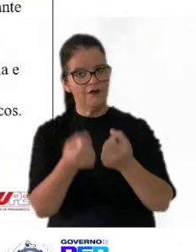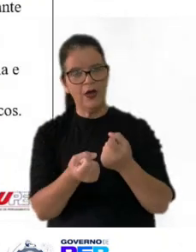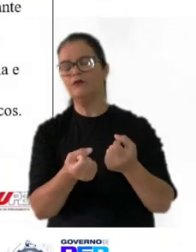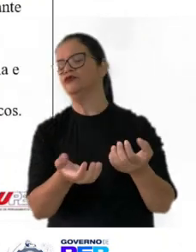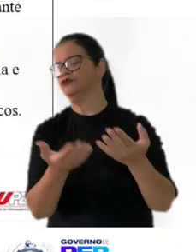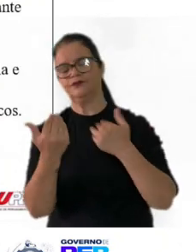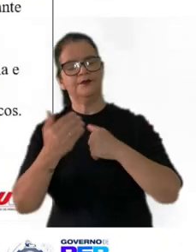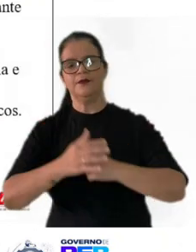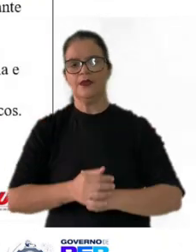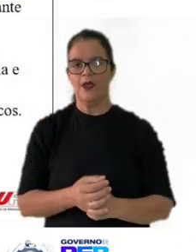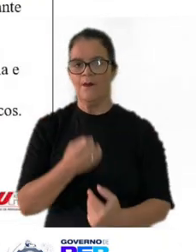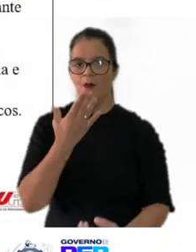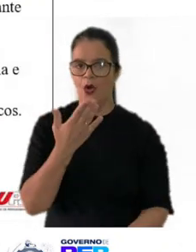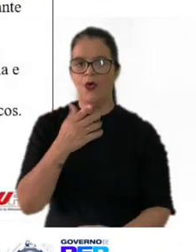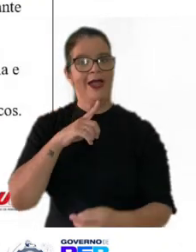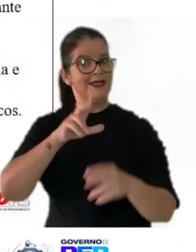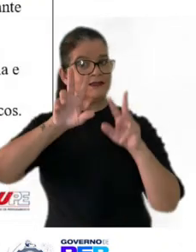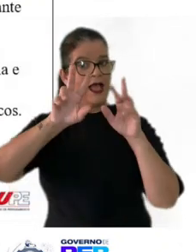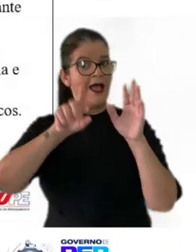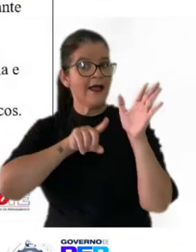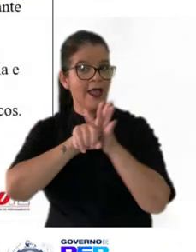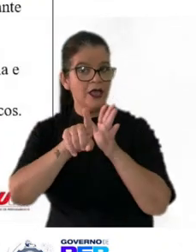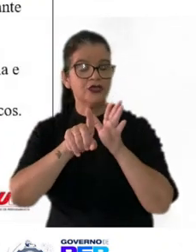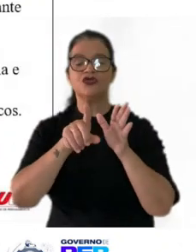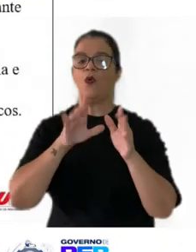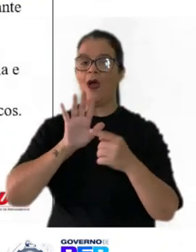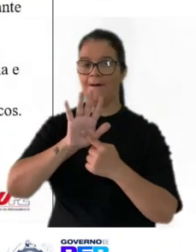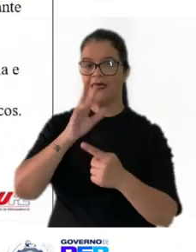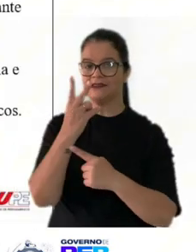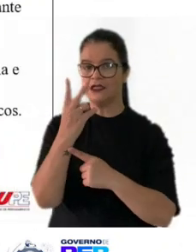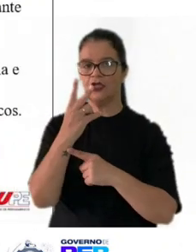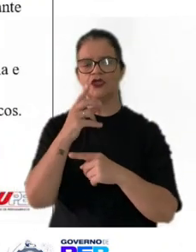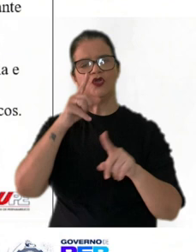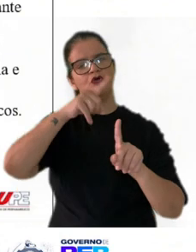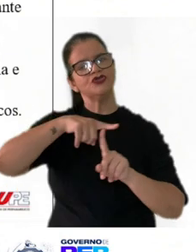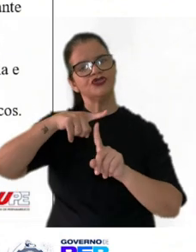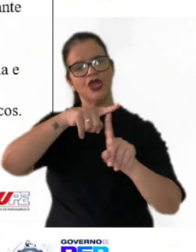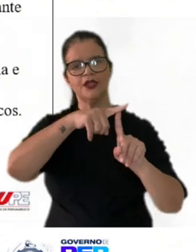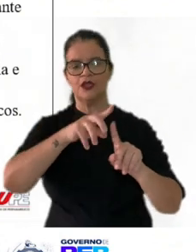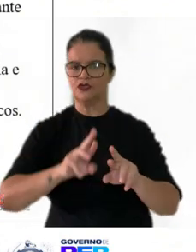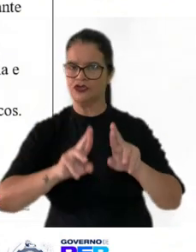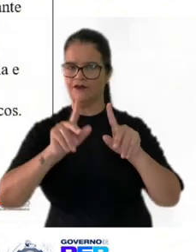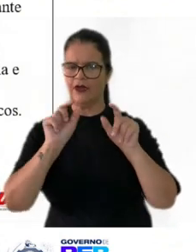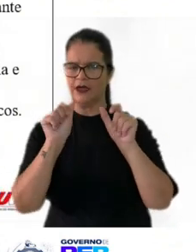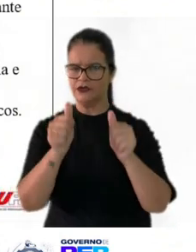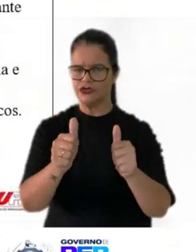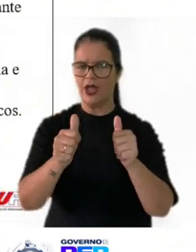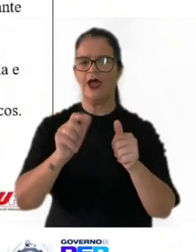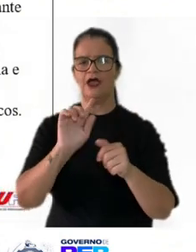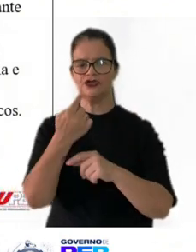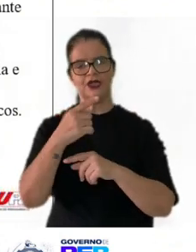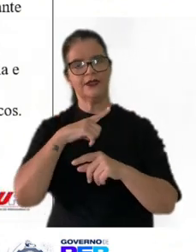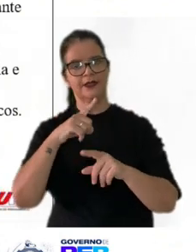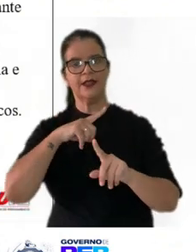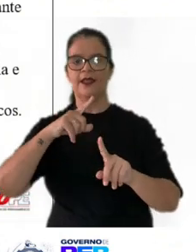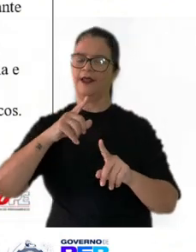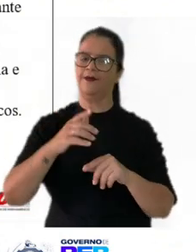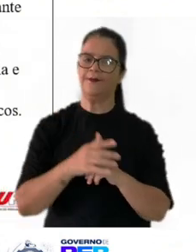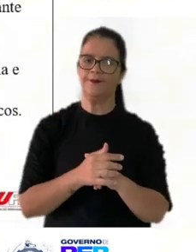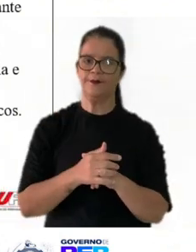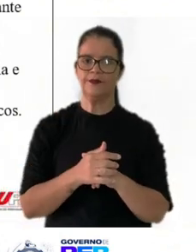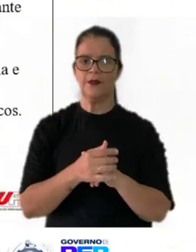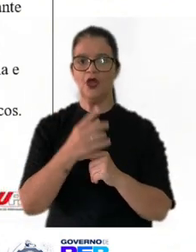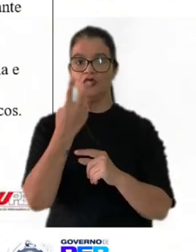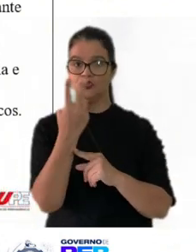bom essa questão aqui apresenta dois gêneros diferentes tá então a gente tem aqui dois